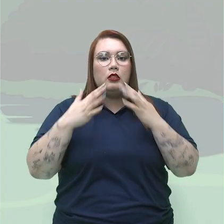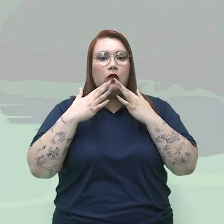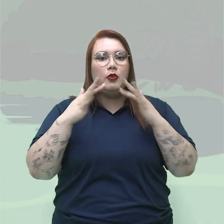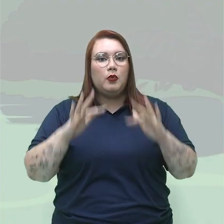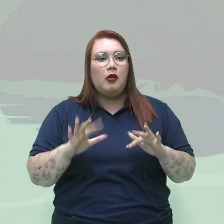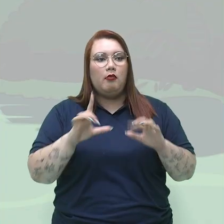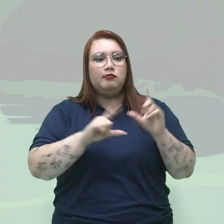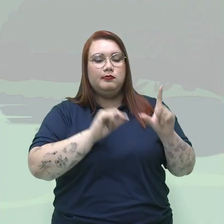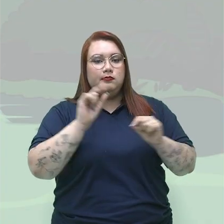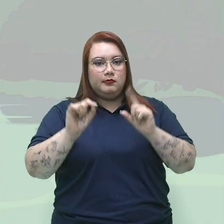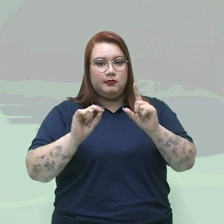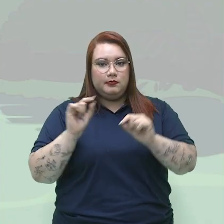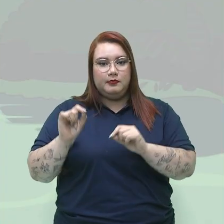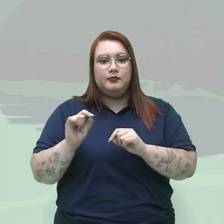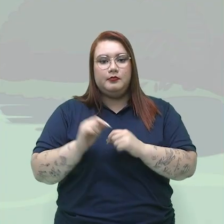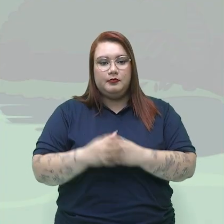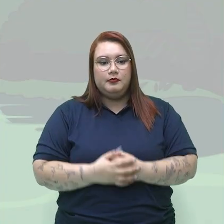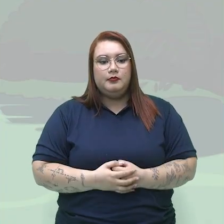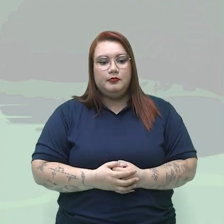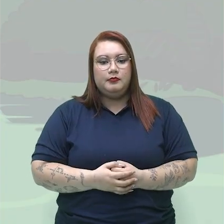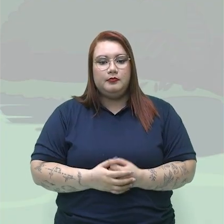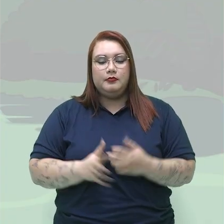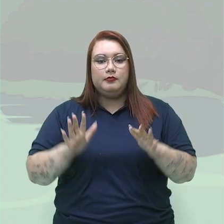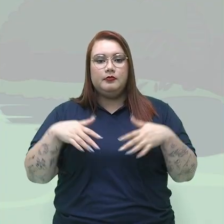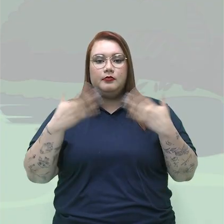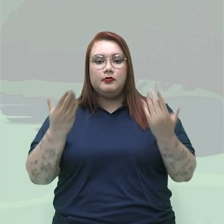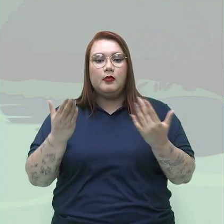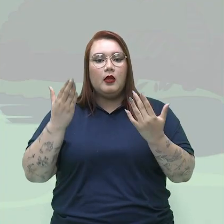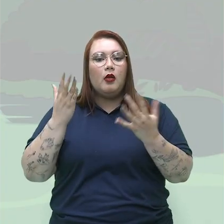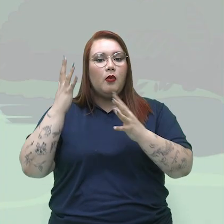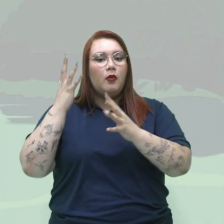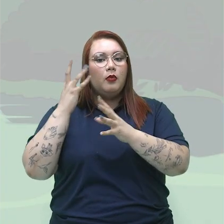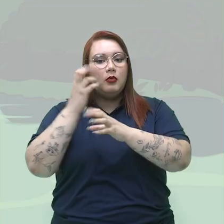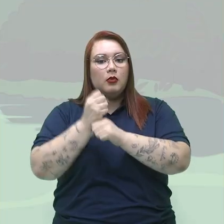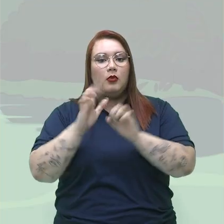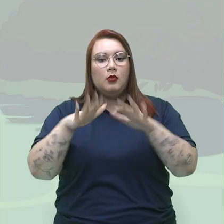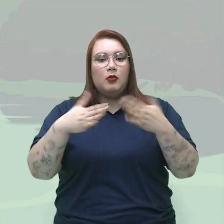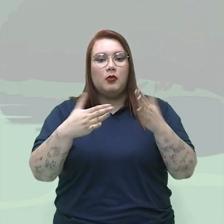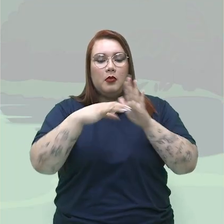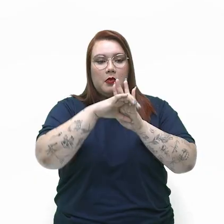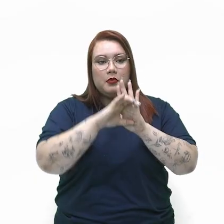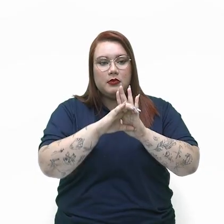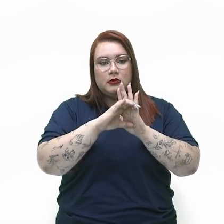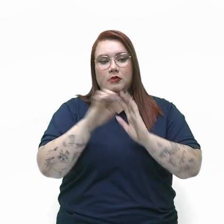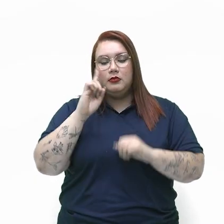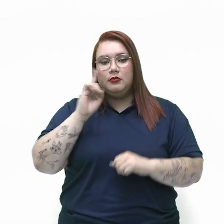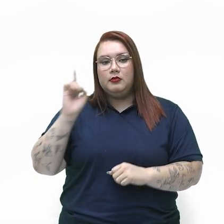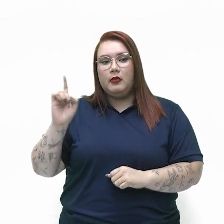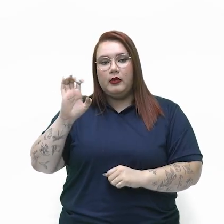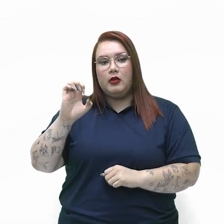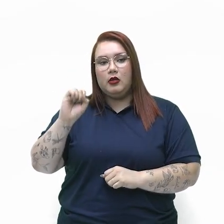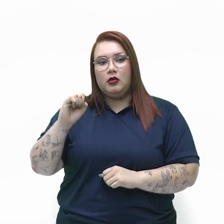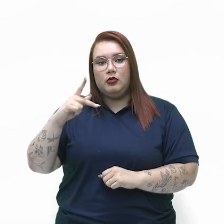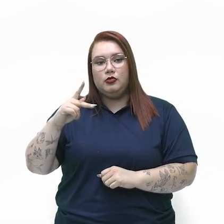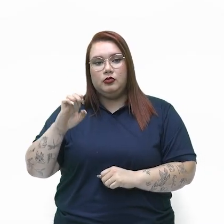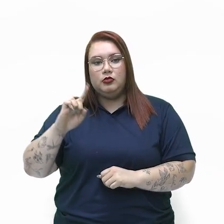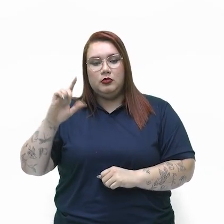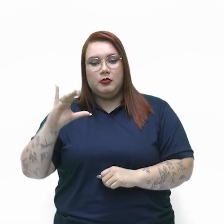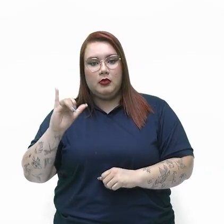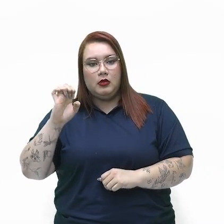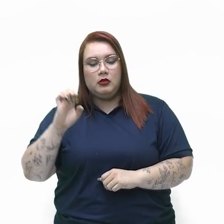pela seleção natural. E aí vamos revisitar o conceito de espécie. Olha só, é um